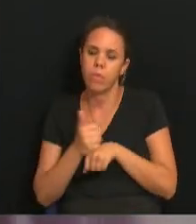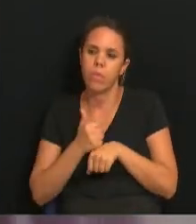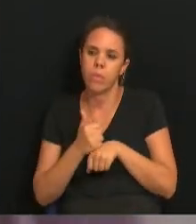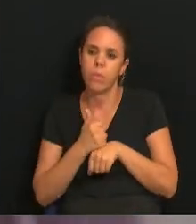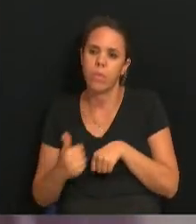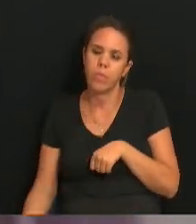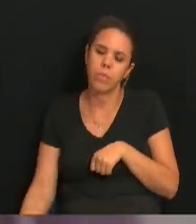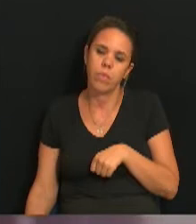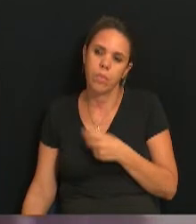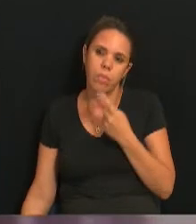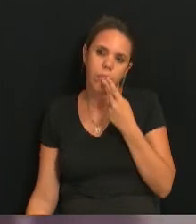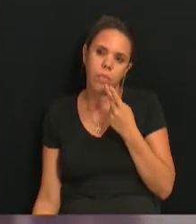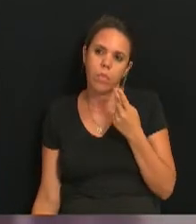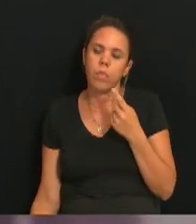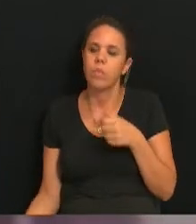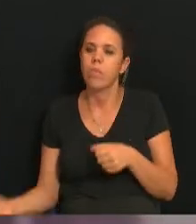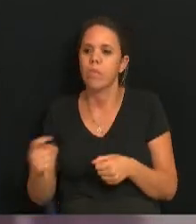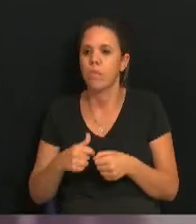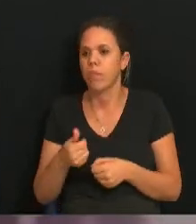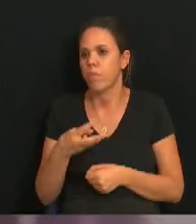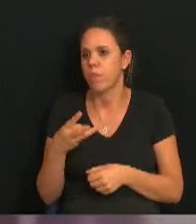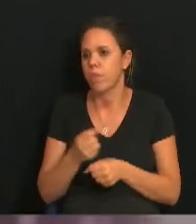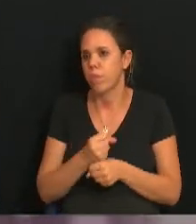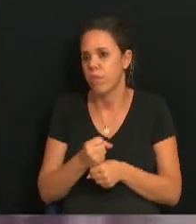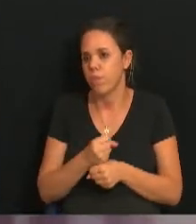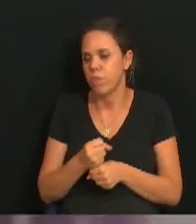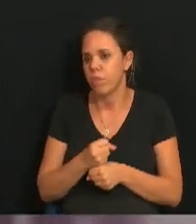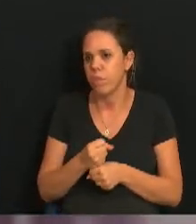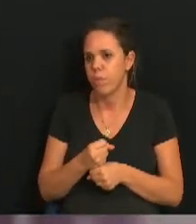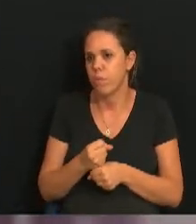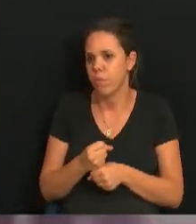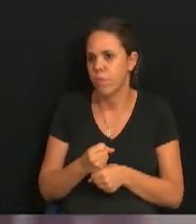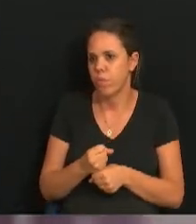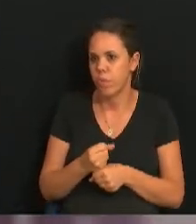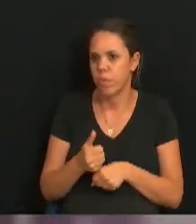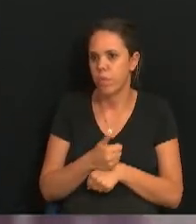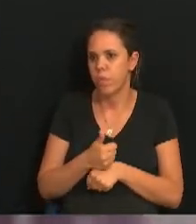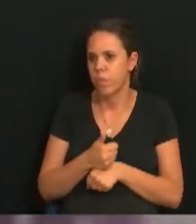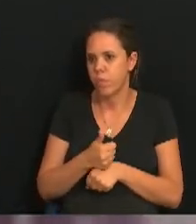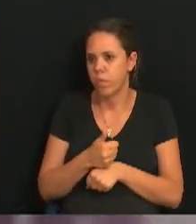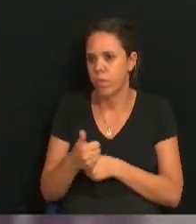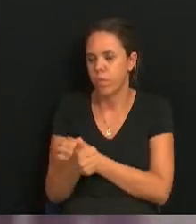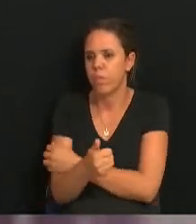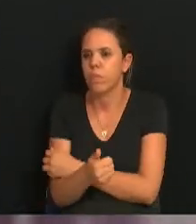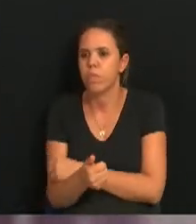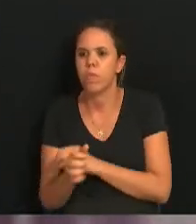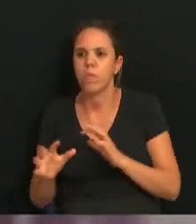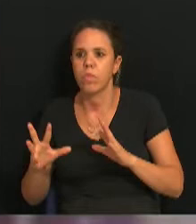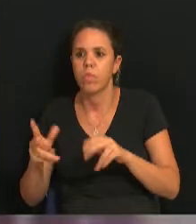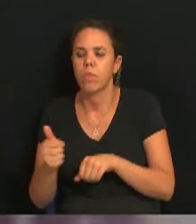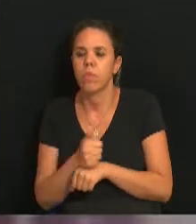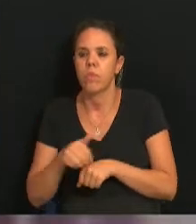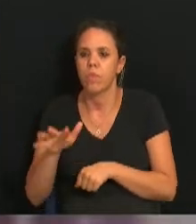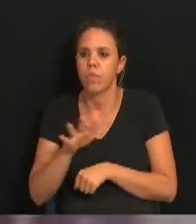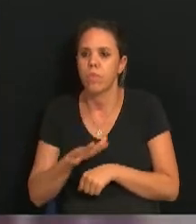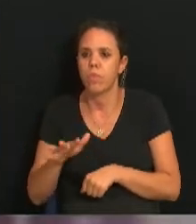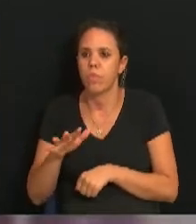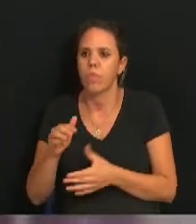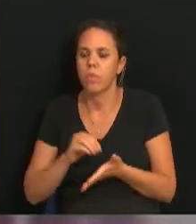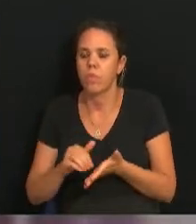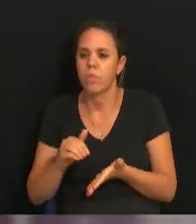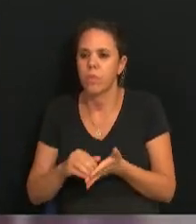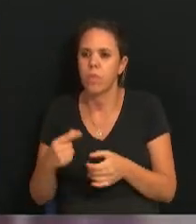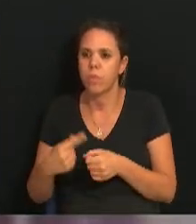eu volto a falar, nós estamos há 13 anos, um debate sobre o nosso cargo com todos os segmentos da Secretaria Municipal